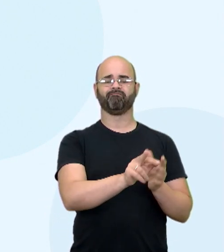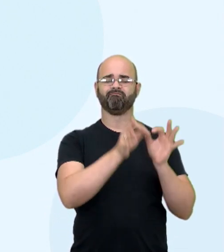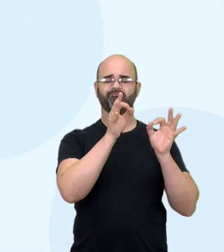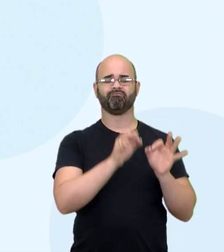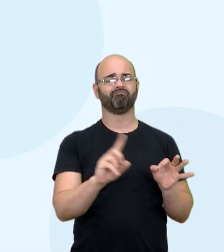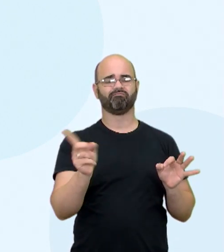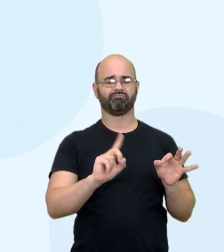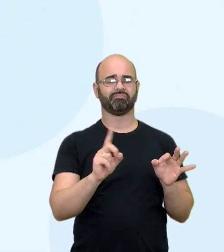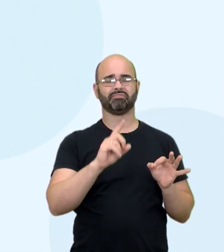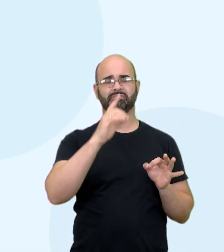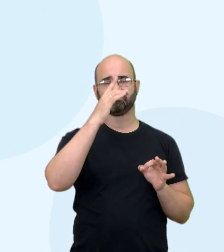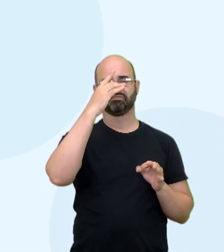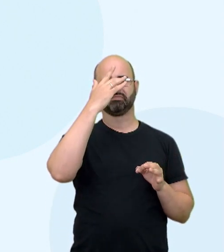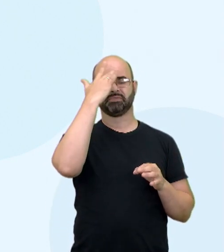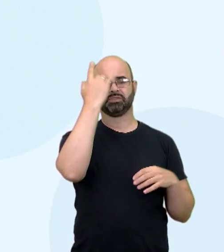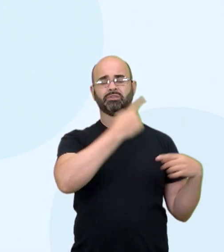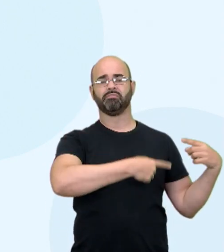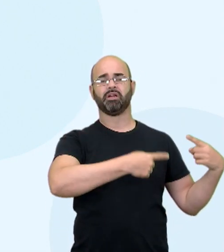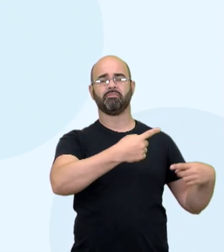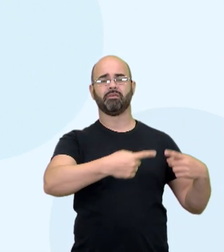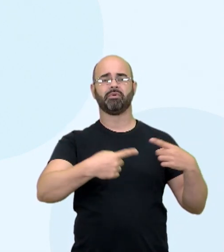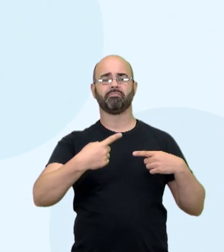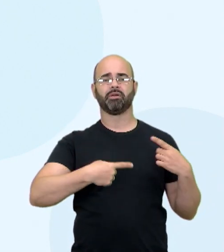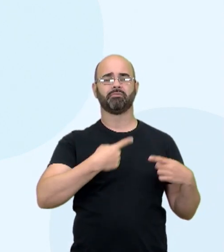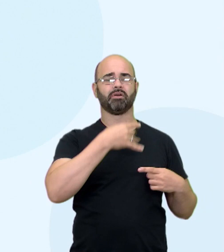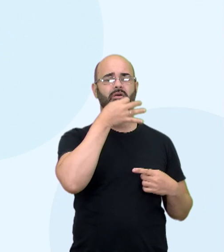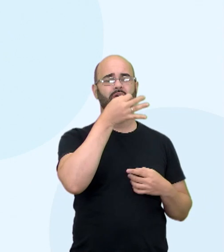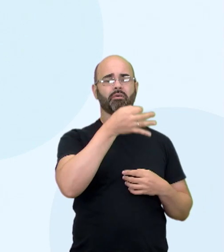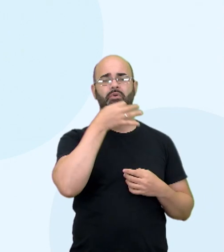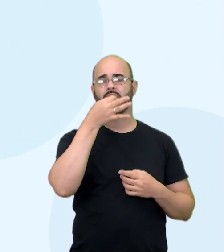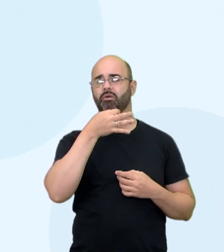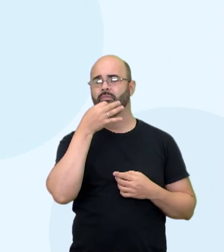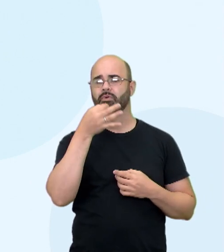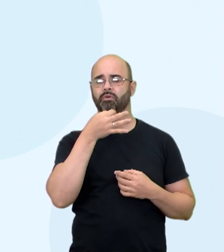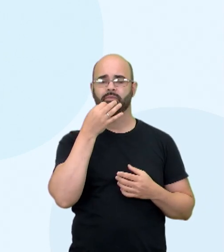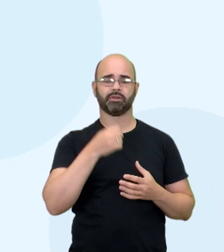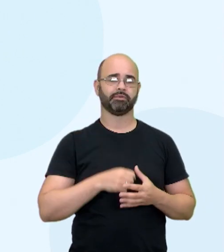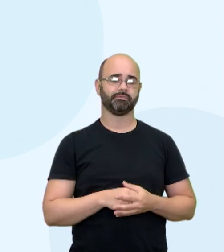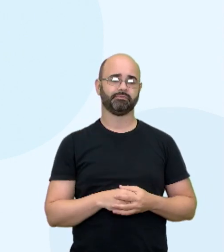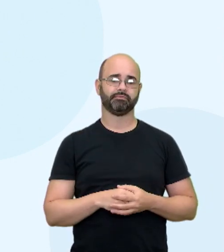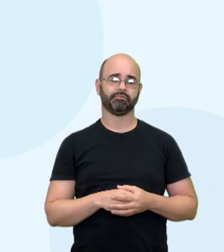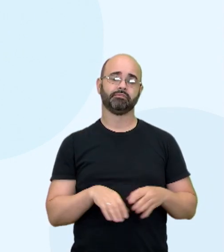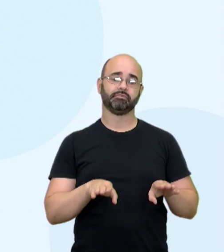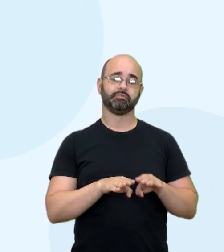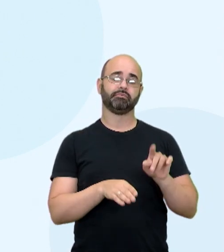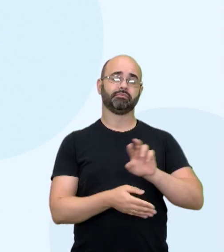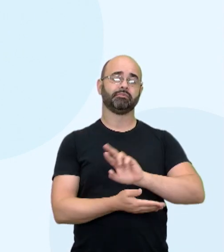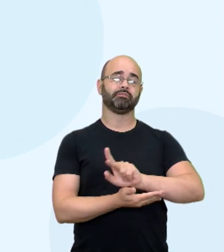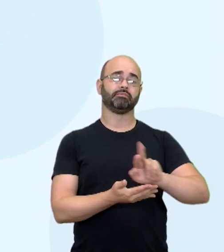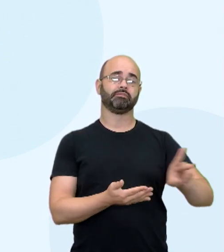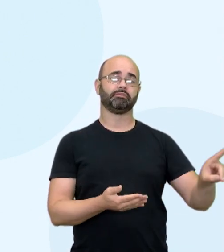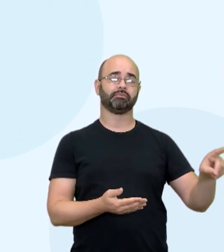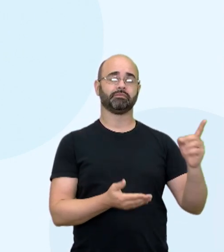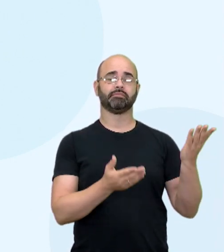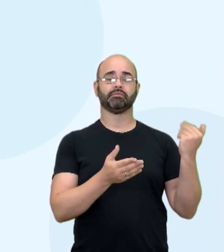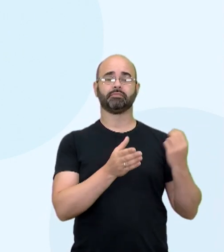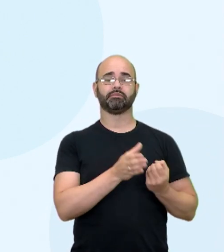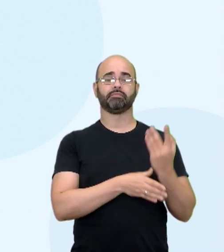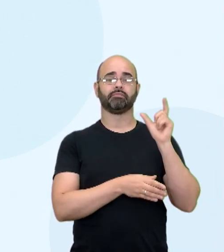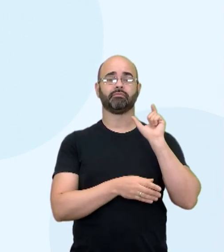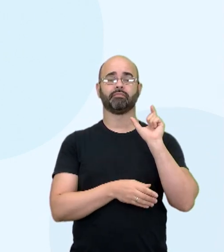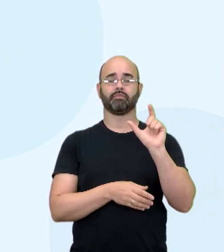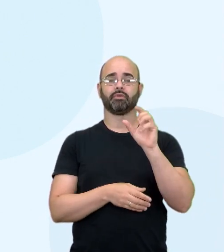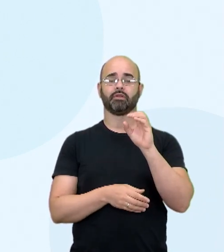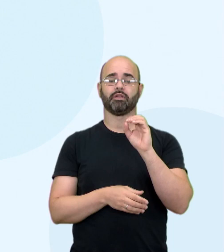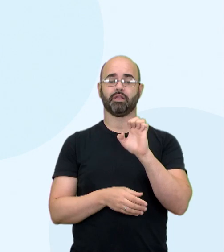são discutíveis. E são várias também as versões sobre a etimologia, ou seja, sobre